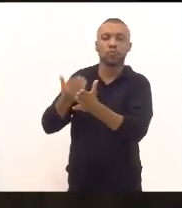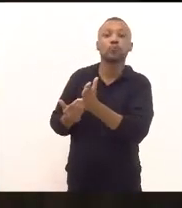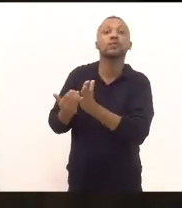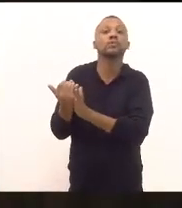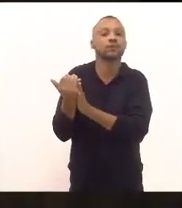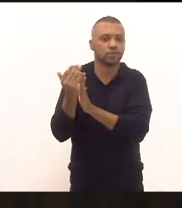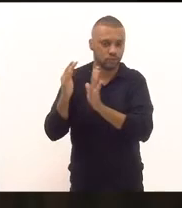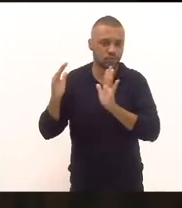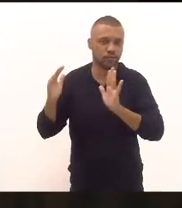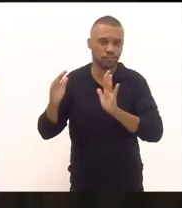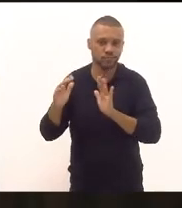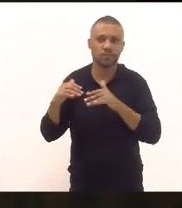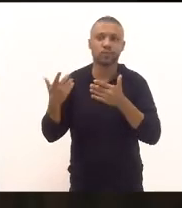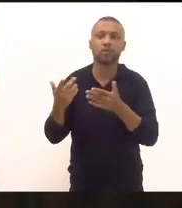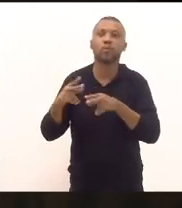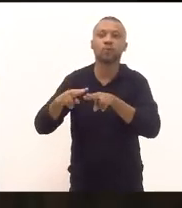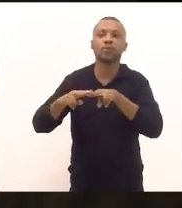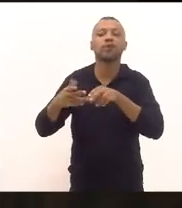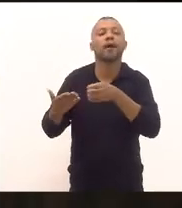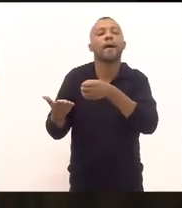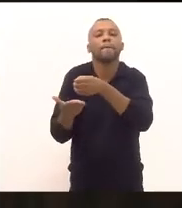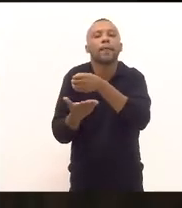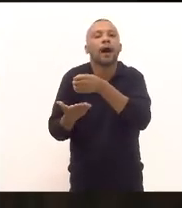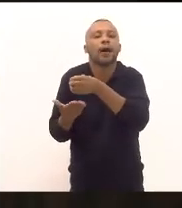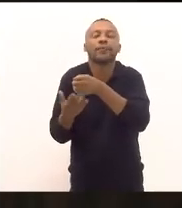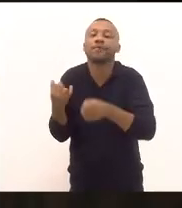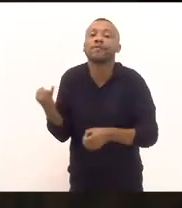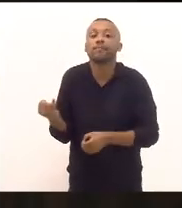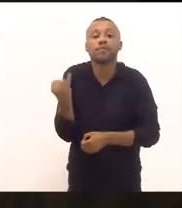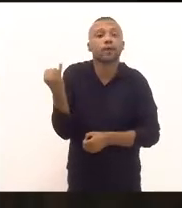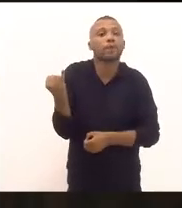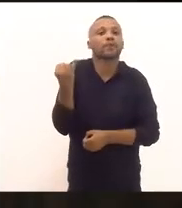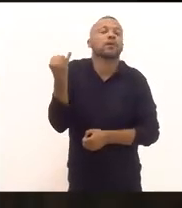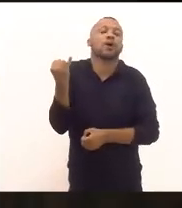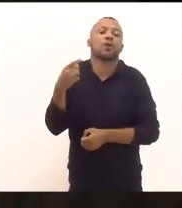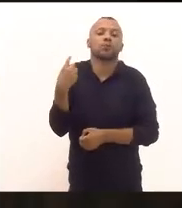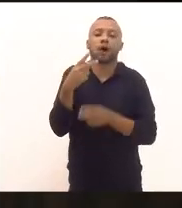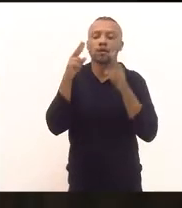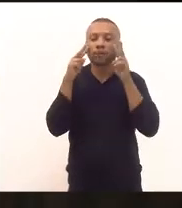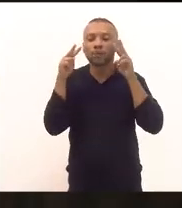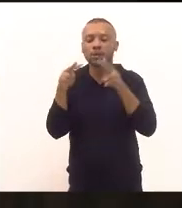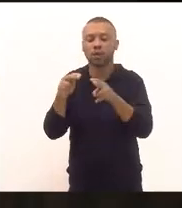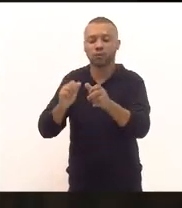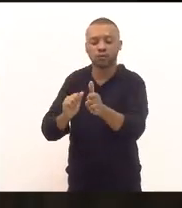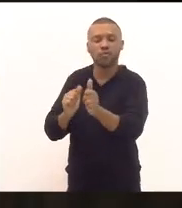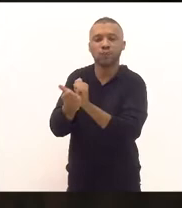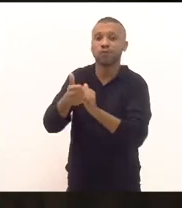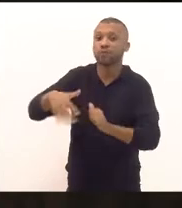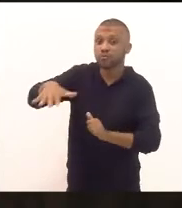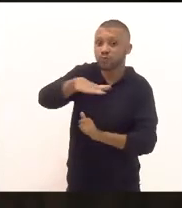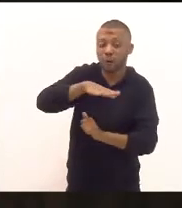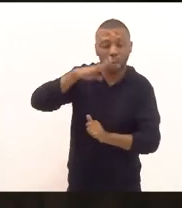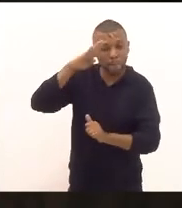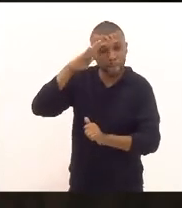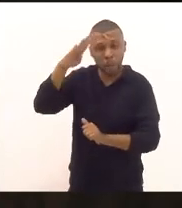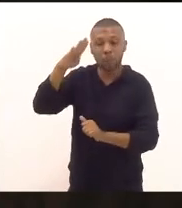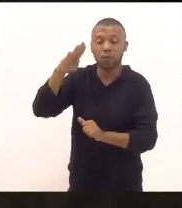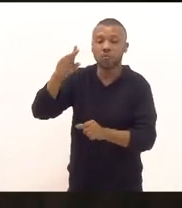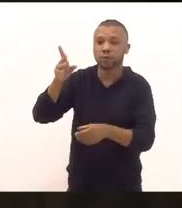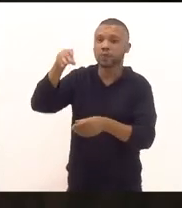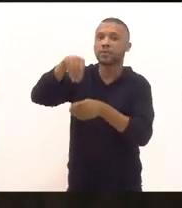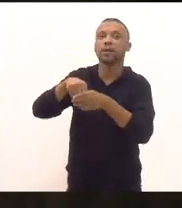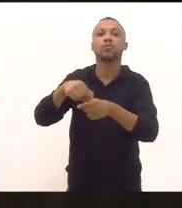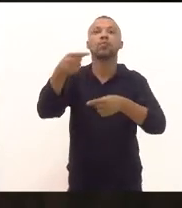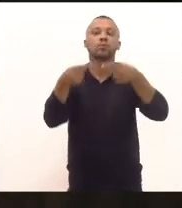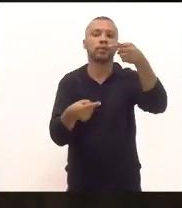E aí é fundamental a gente reconhecer também o quanto que o futebol é Central no debate